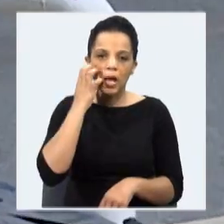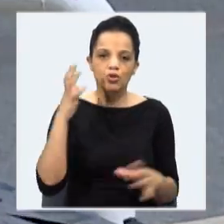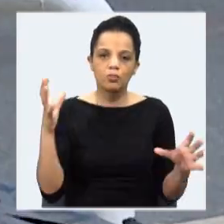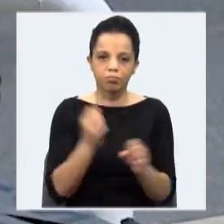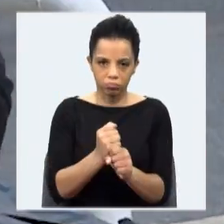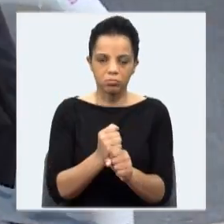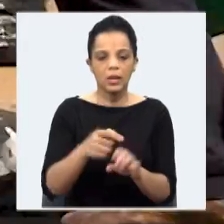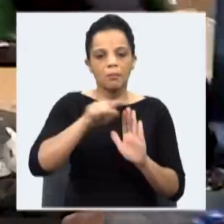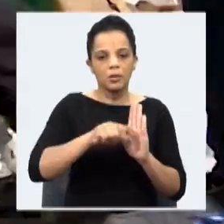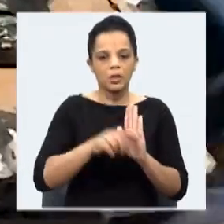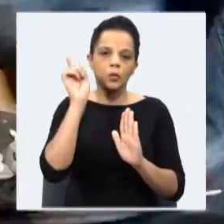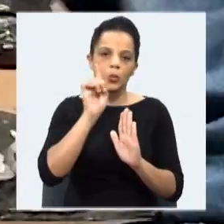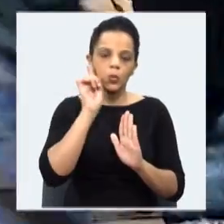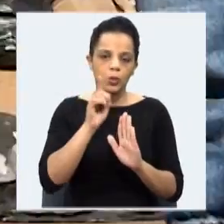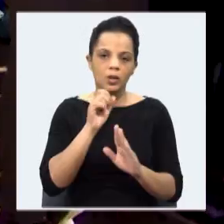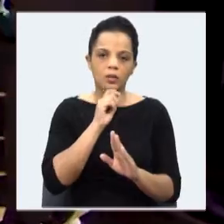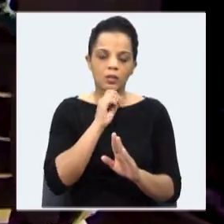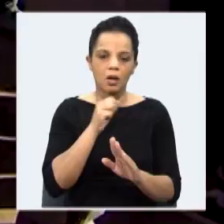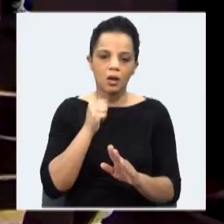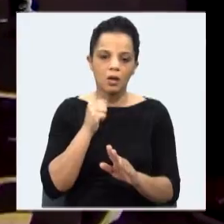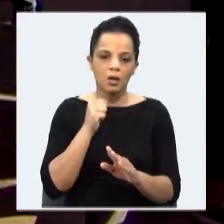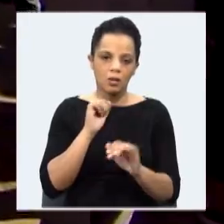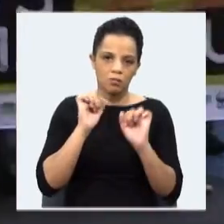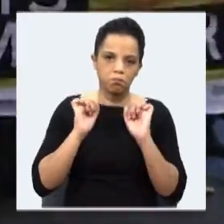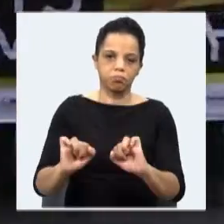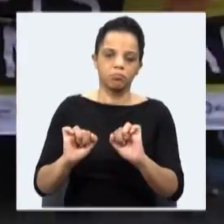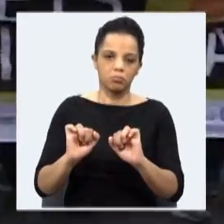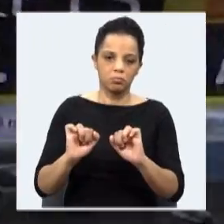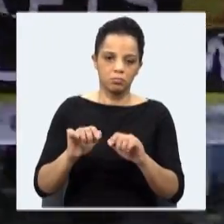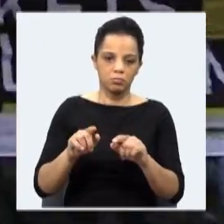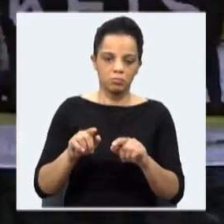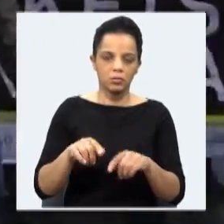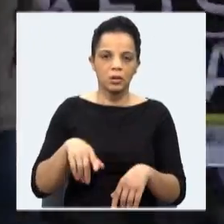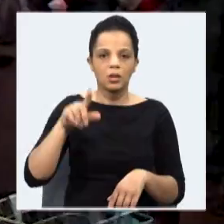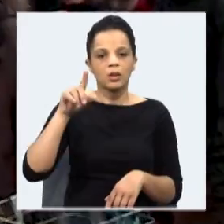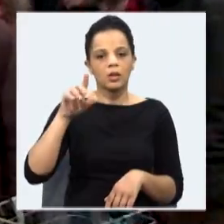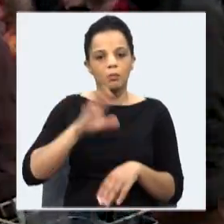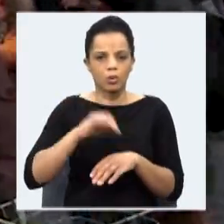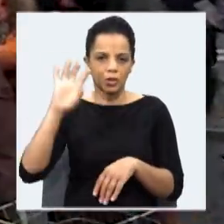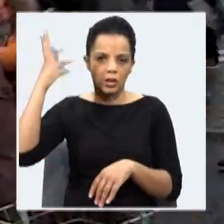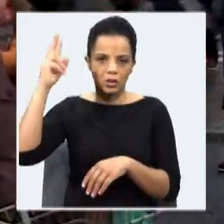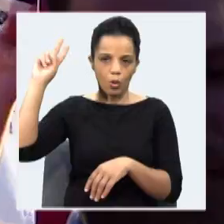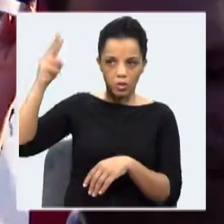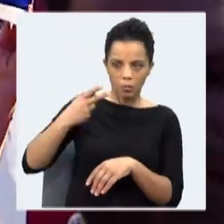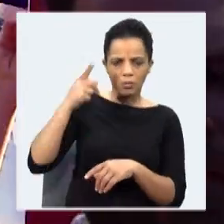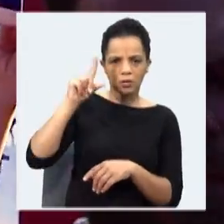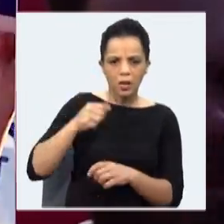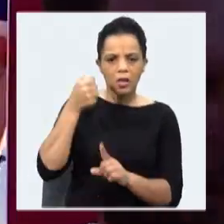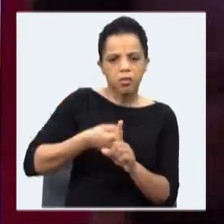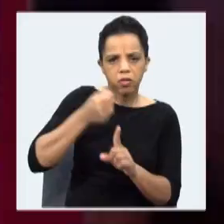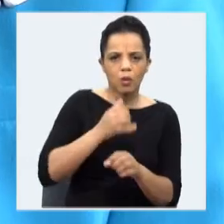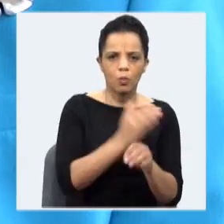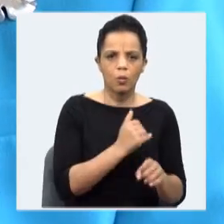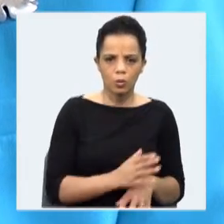sacos de plástico como uma das medidas essenciais para combater as alterações climáticas. E há tantos outros